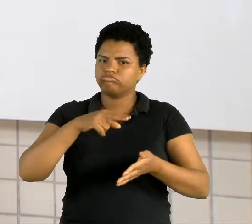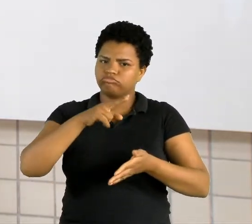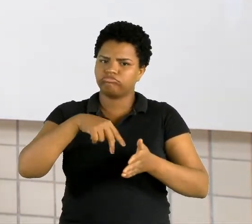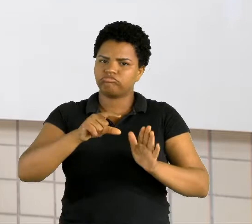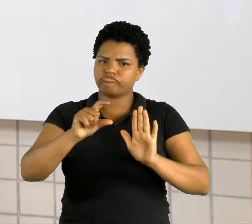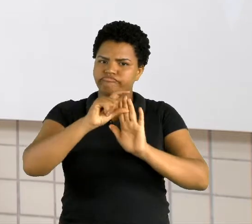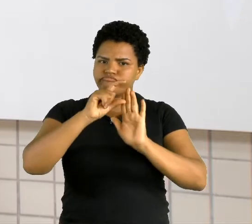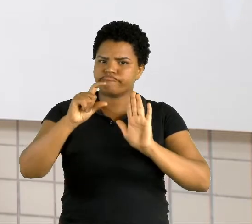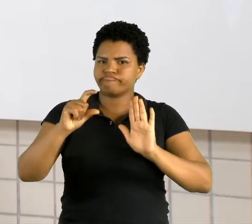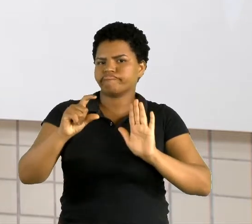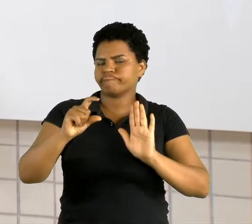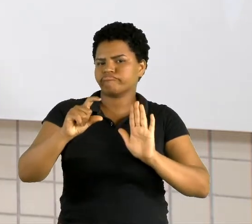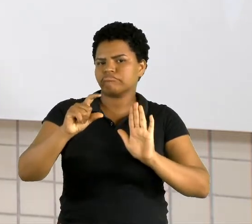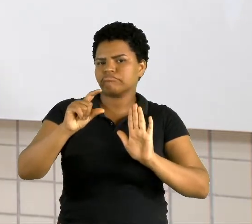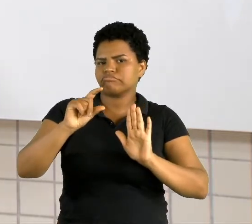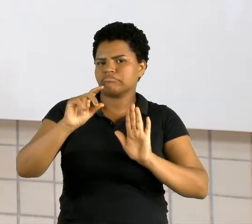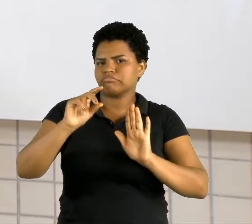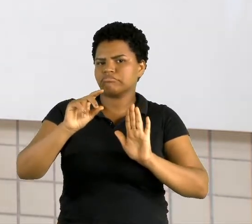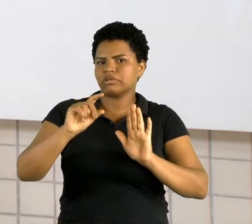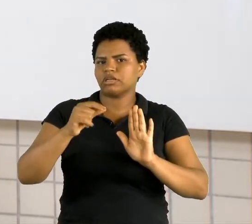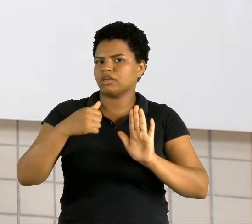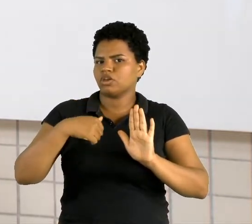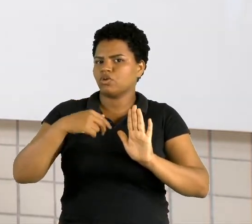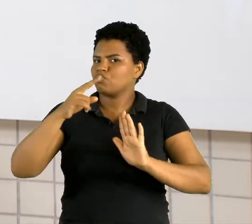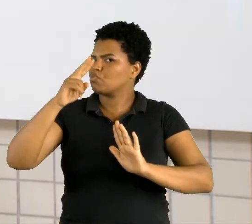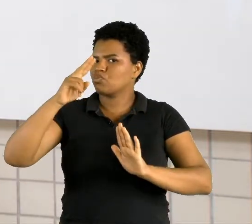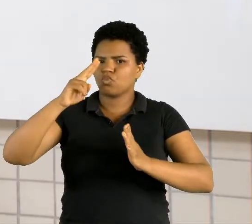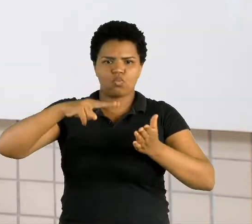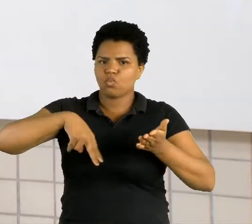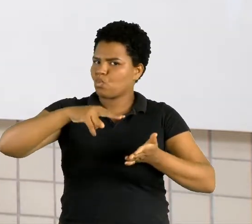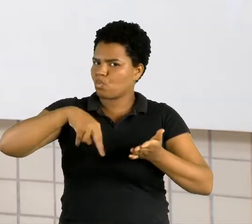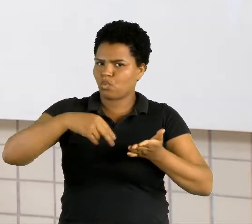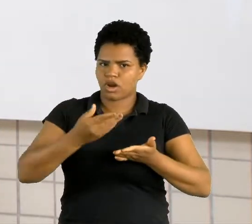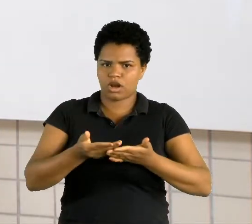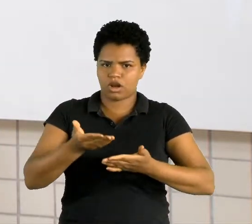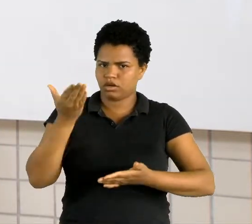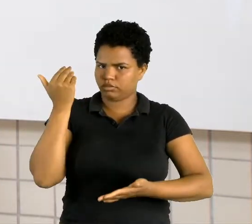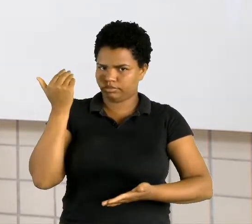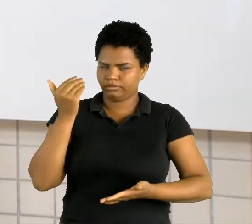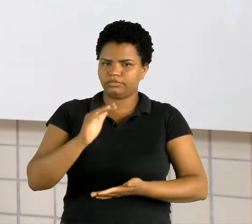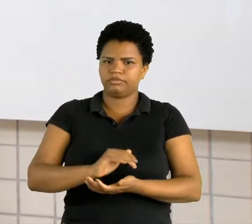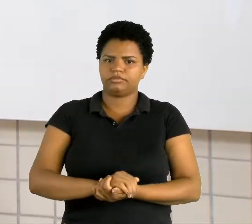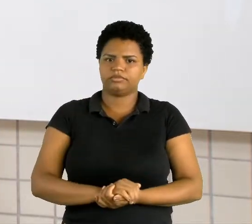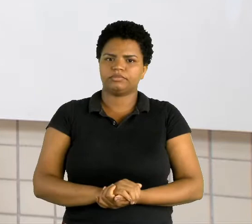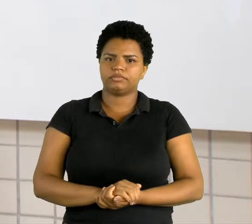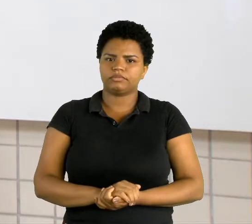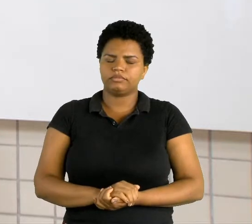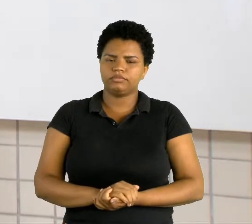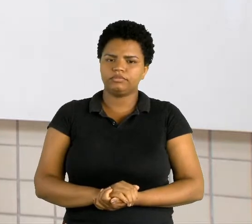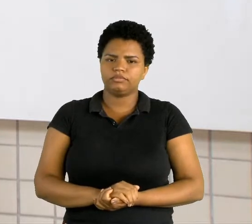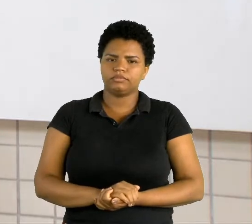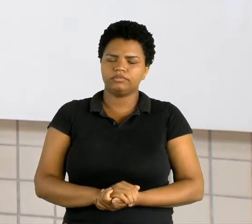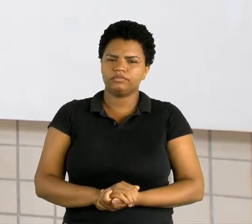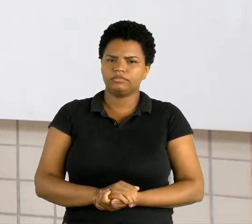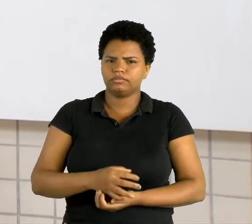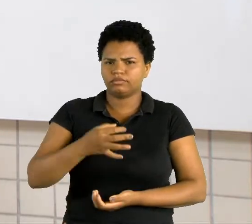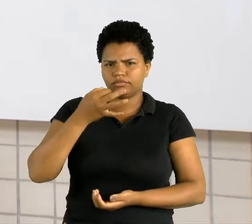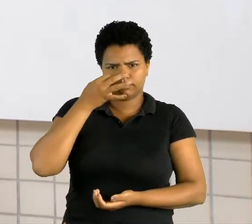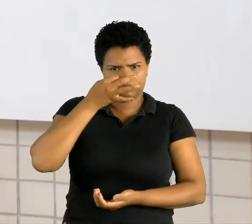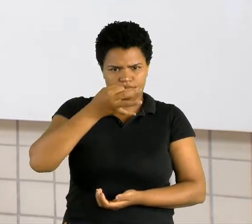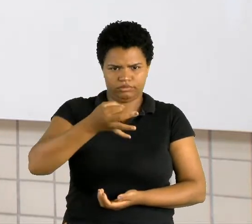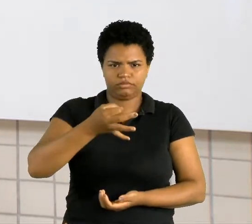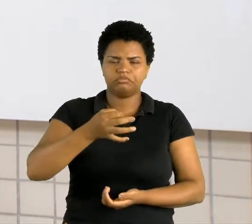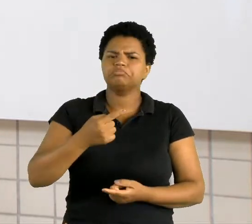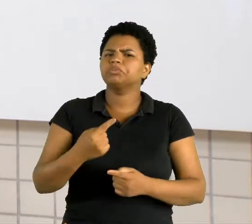parte do texto que eu não li na aula passada. Só observem por que eu vou ler isso